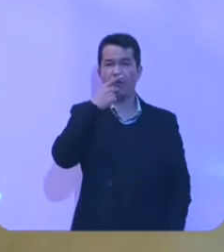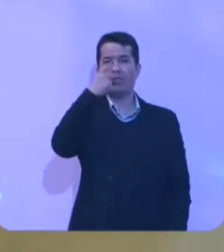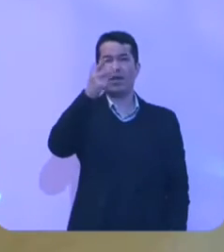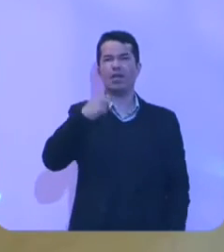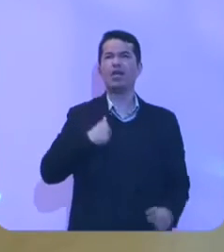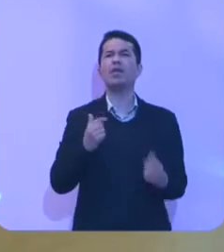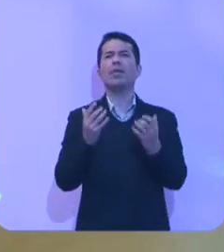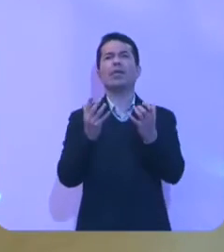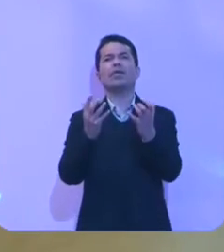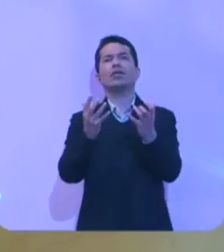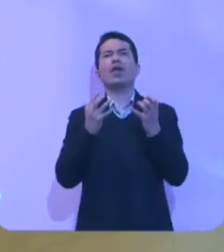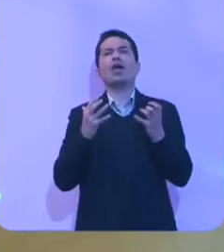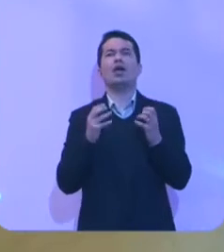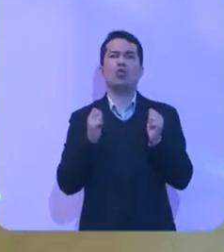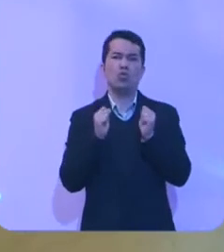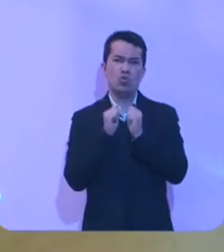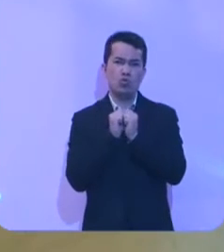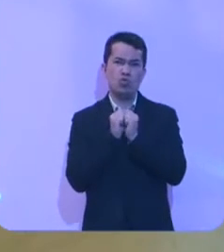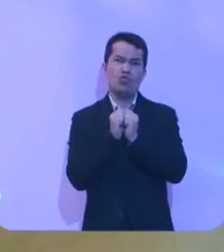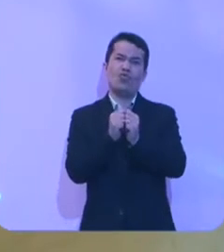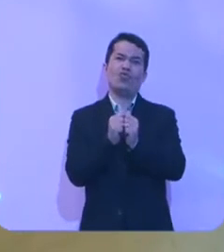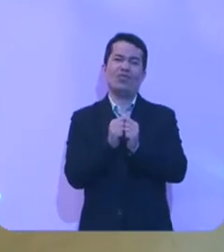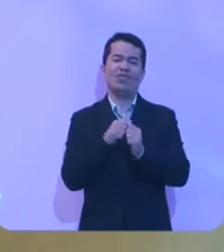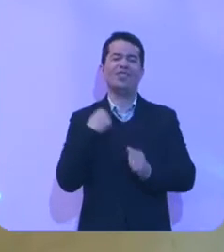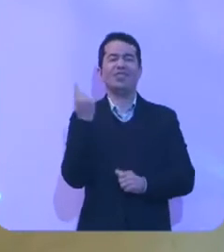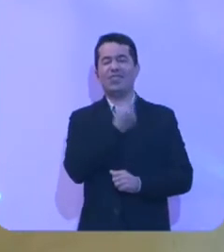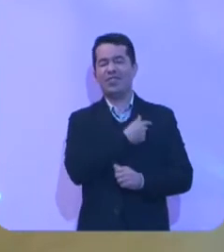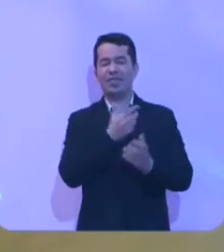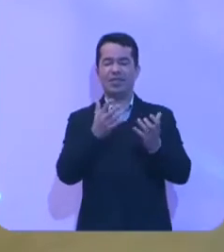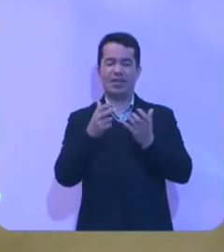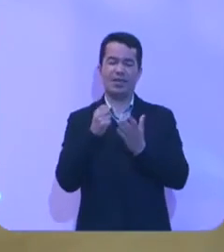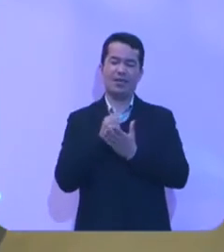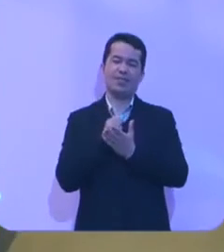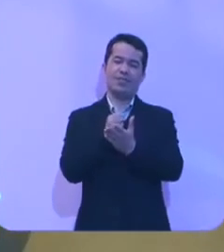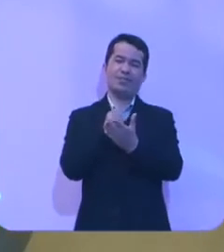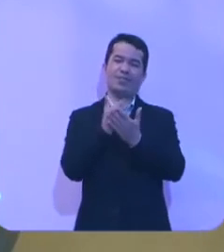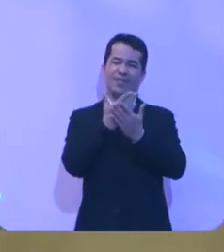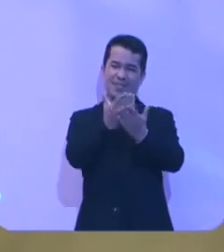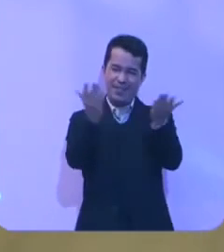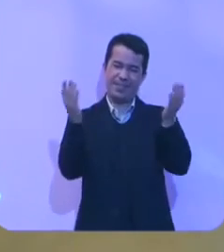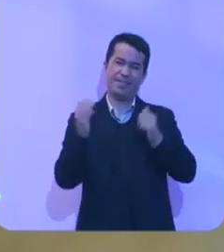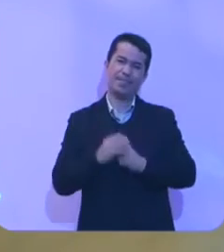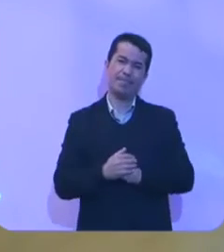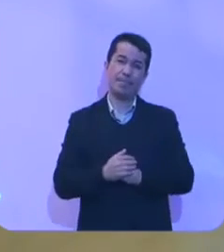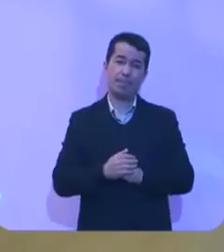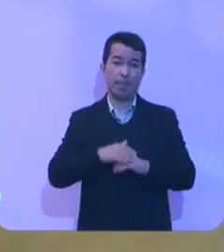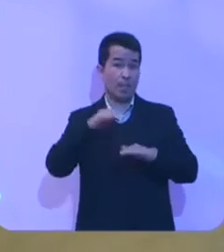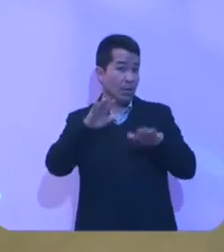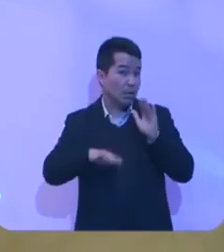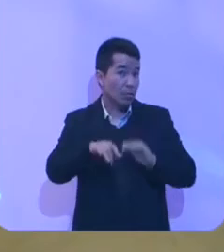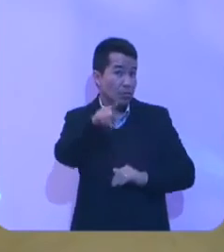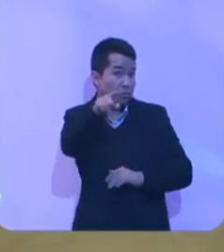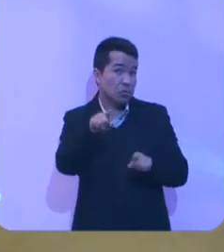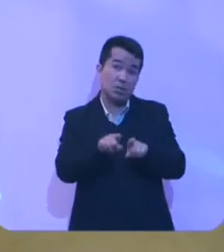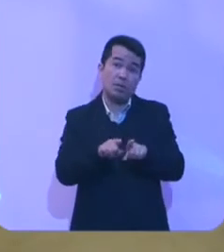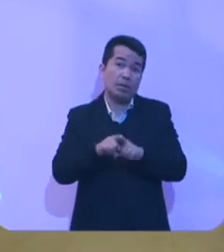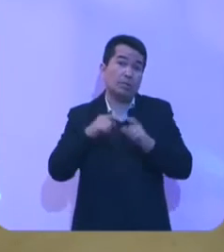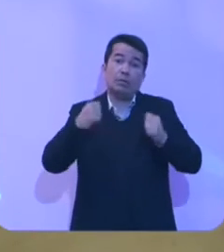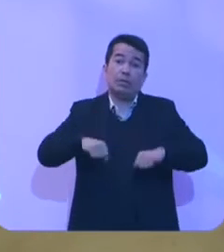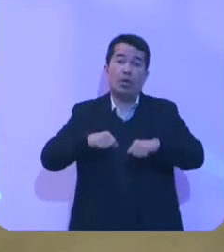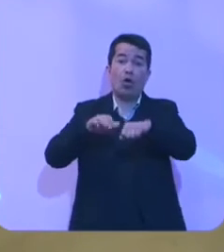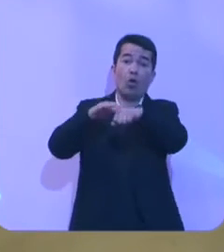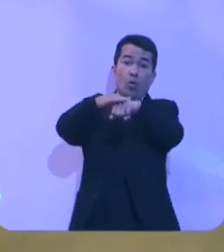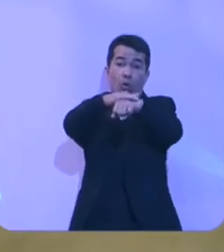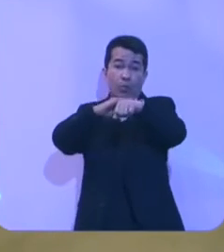E nós gostaríamos de estar junto com você nessa jornada. Mas talvez você esteja vivendo um momento que você queira falar com alguém,